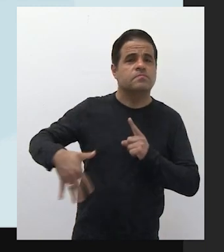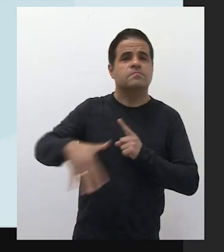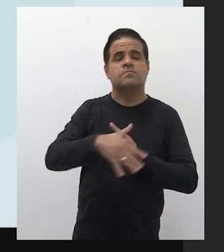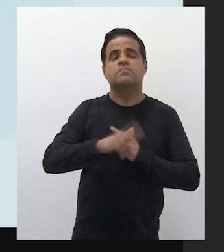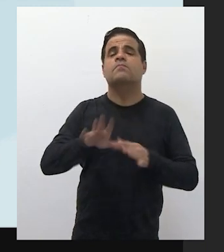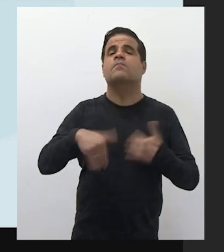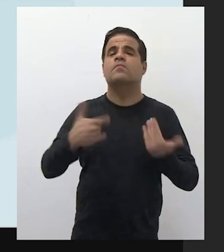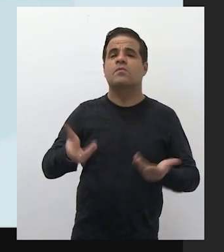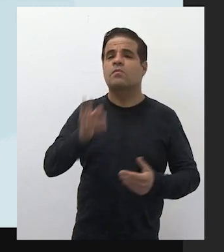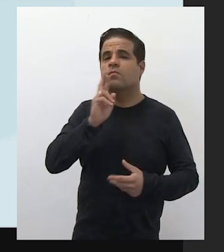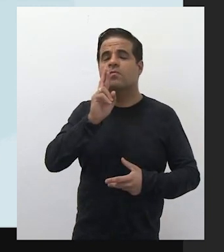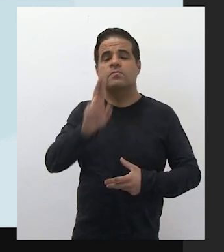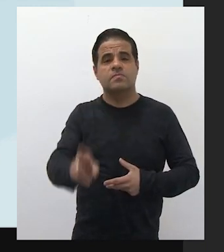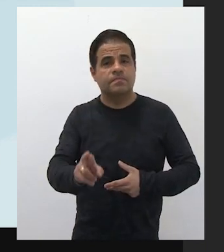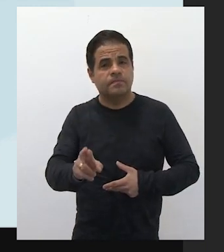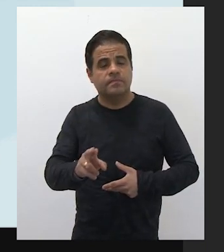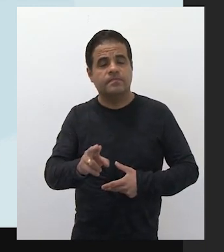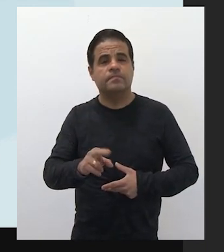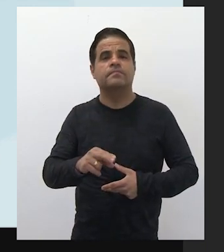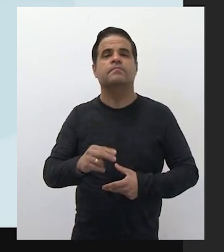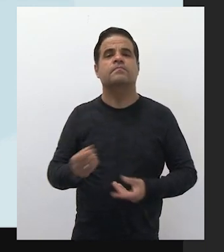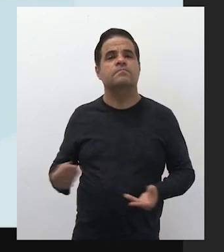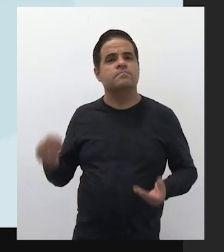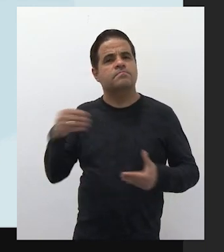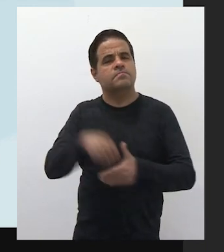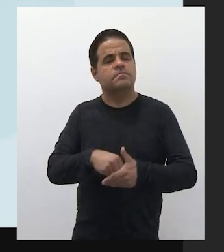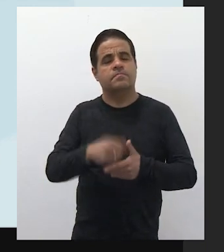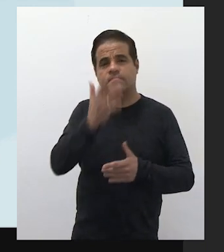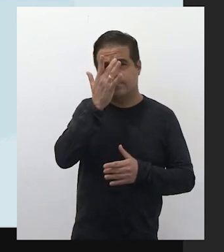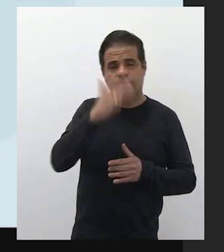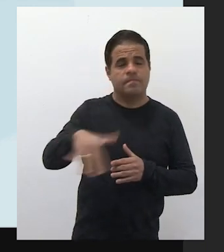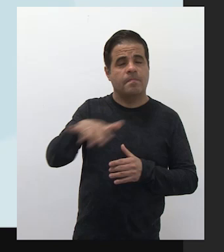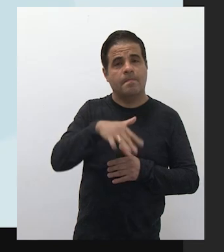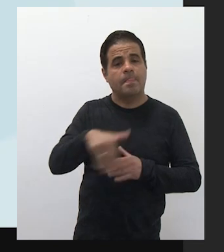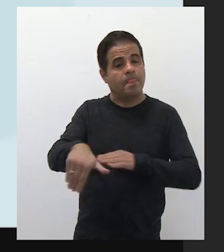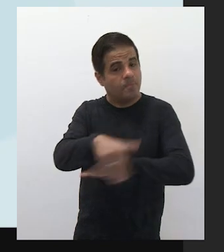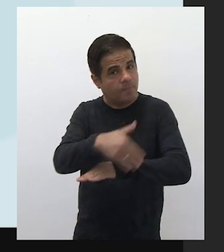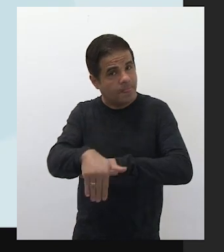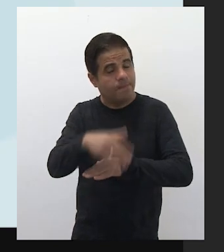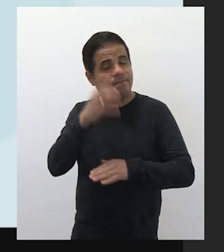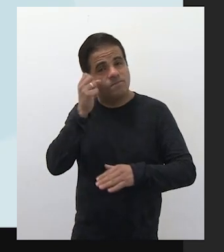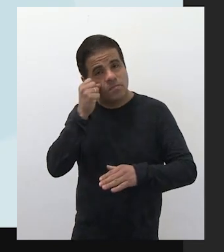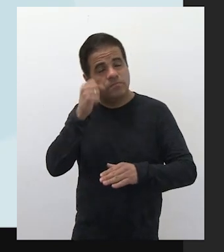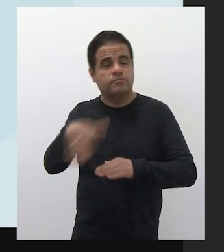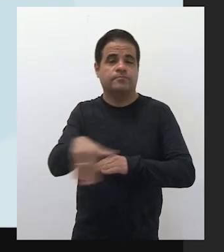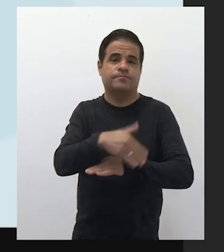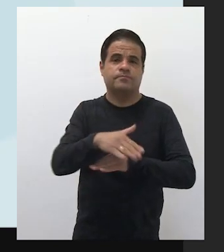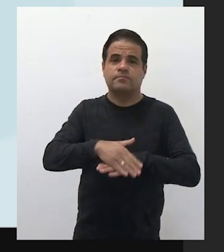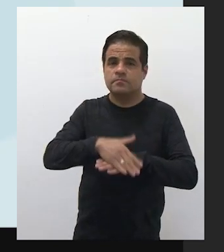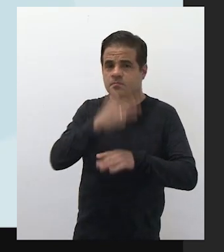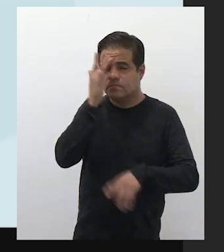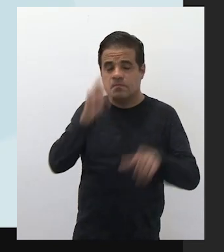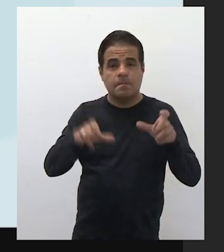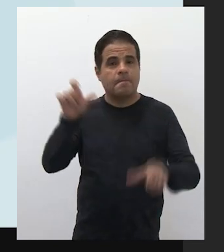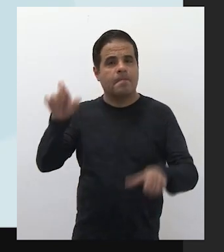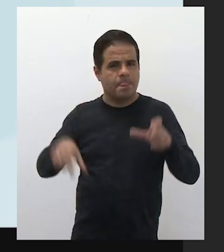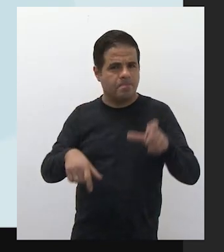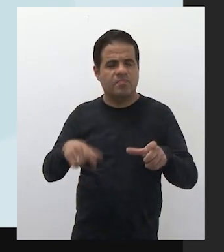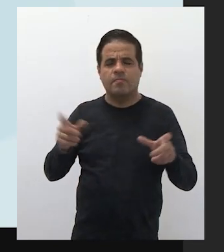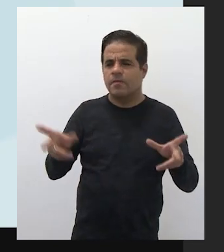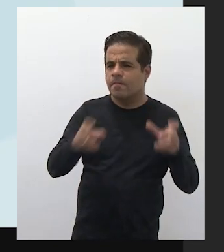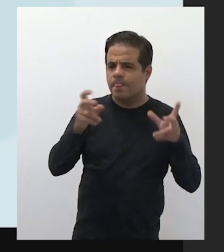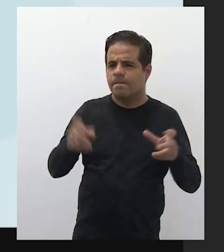foi o resultado? Incremento da população em situação de rua, mais pessoas, aí, ruptura